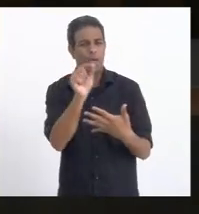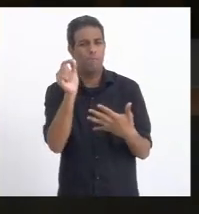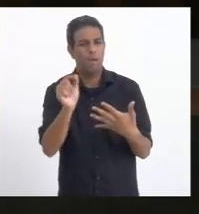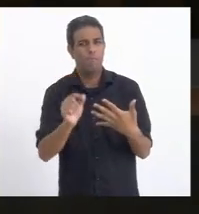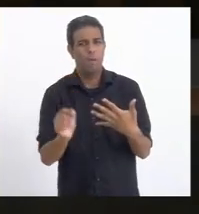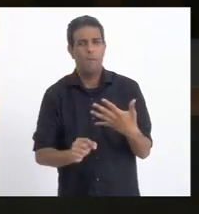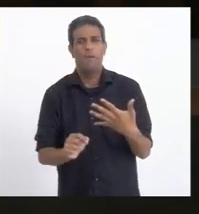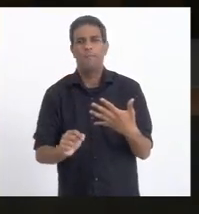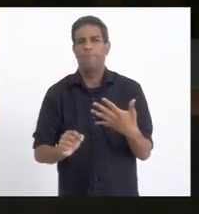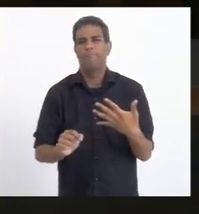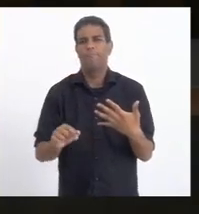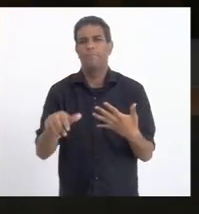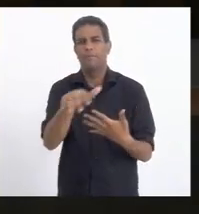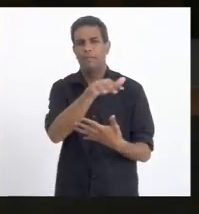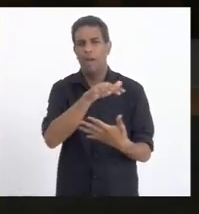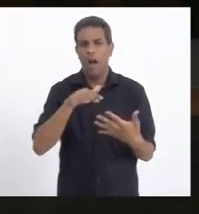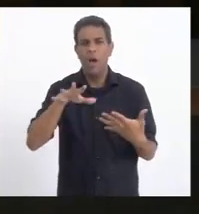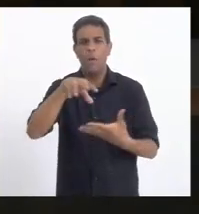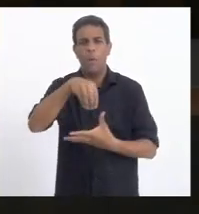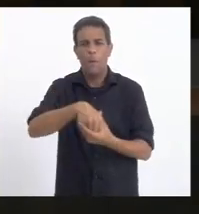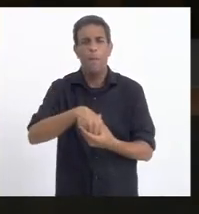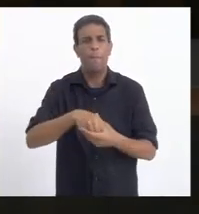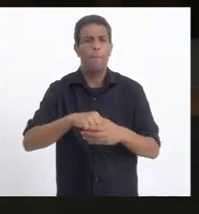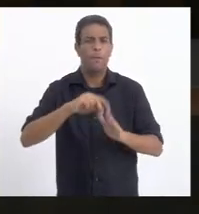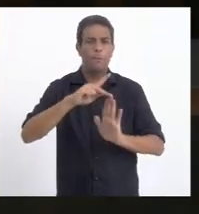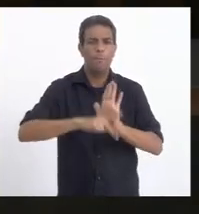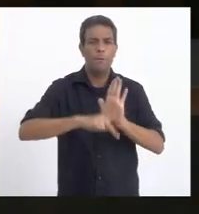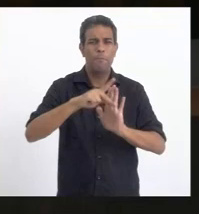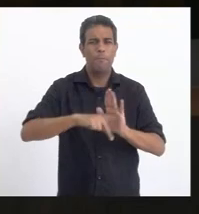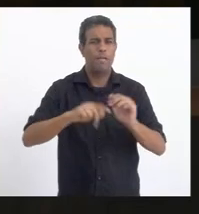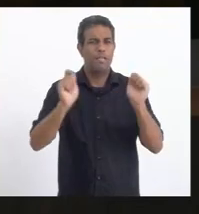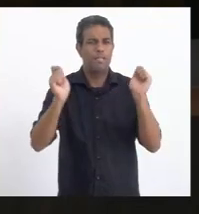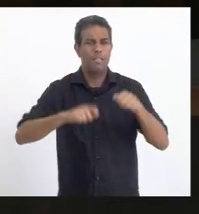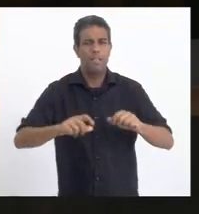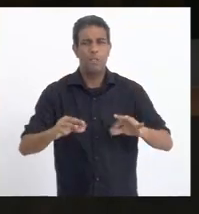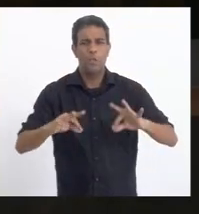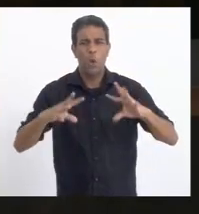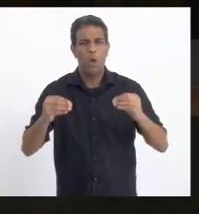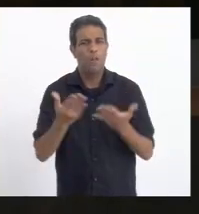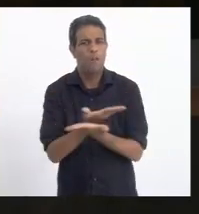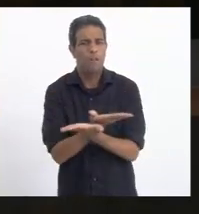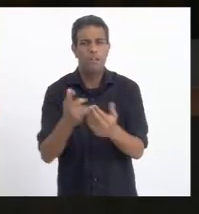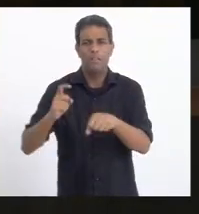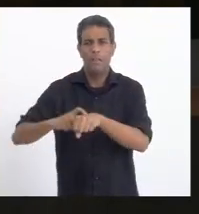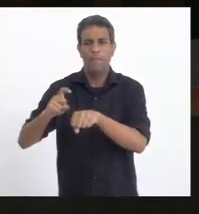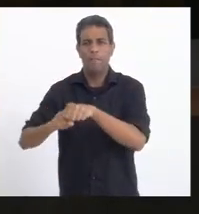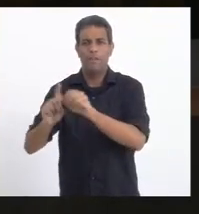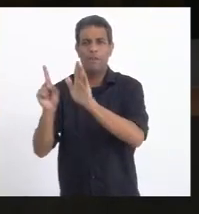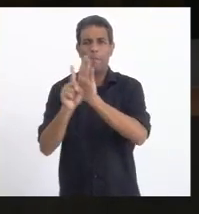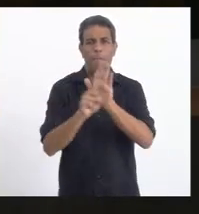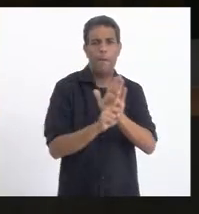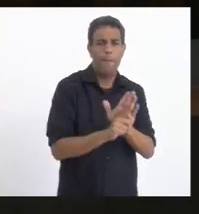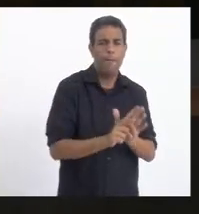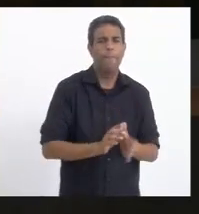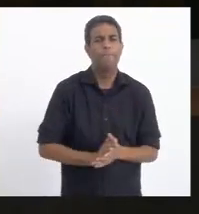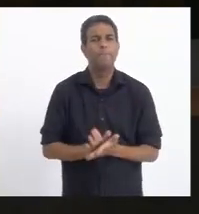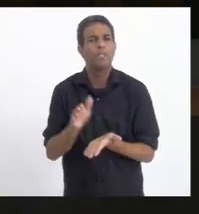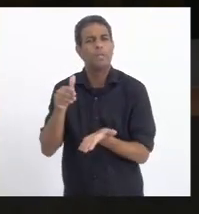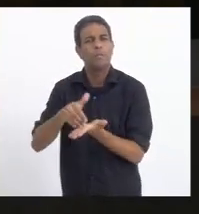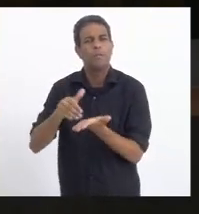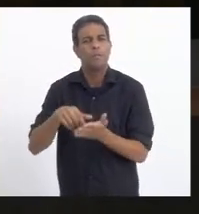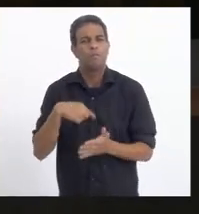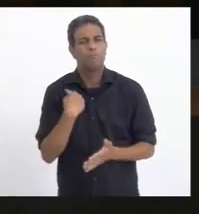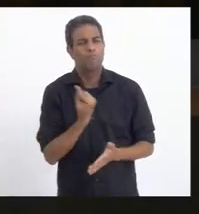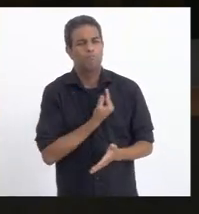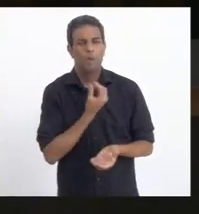mais meu nevrálgicos para que a gente possa permitir a todos para falar né e por último é essa que quando a